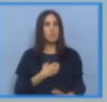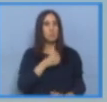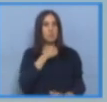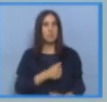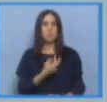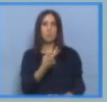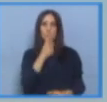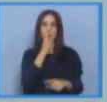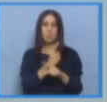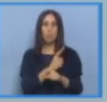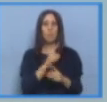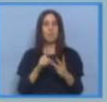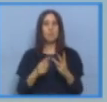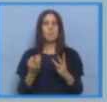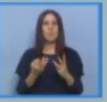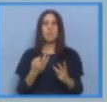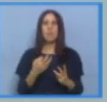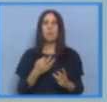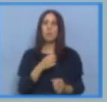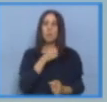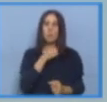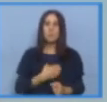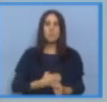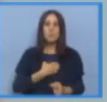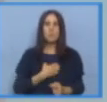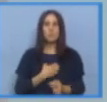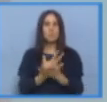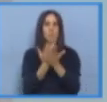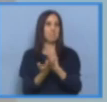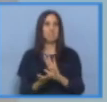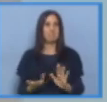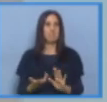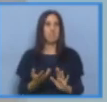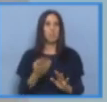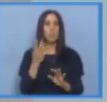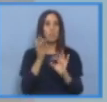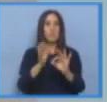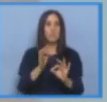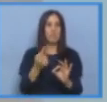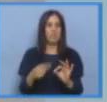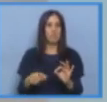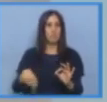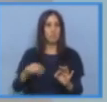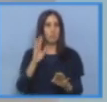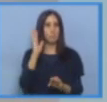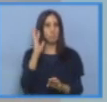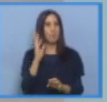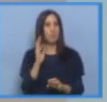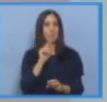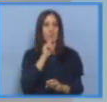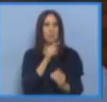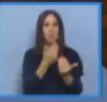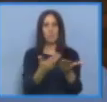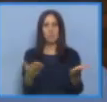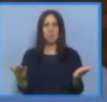mutuamente aceito, e no sentido de ser consentidos no sentido multissensorial. Um dos cuidados que vamos ter nas nossas conferências é poder